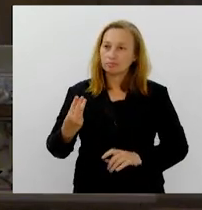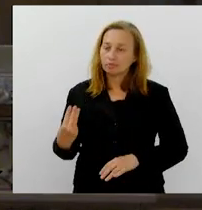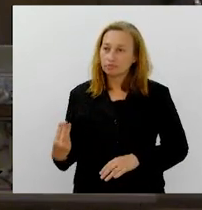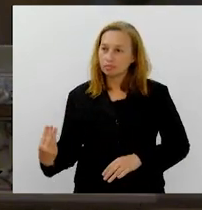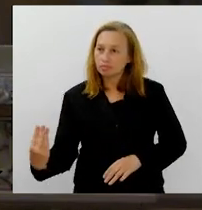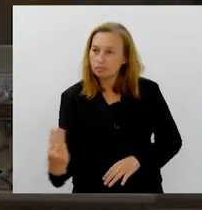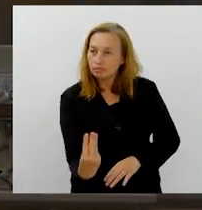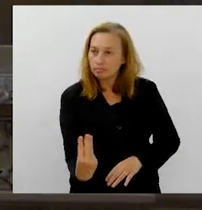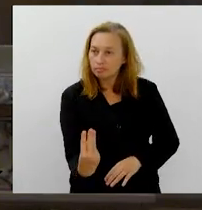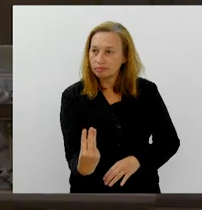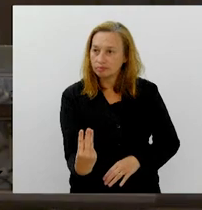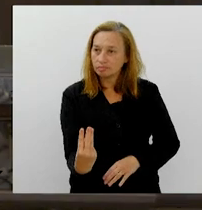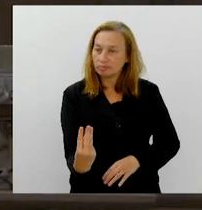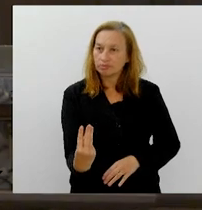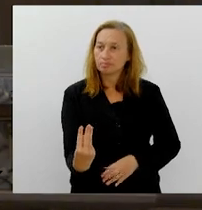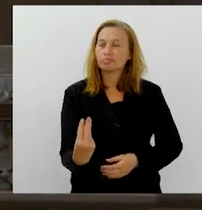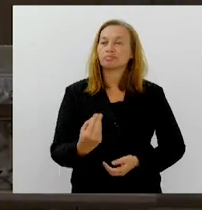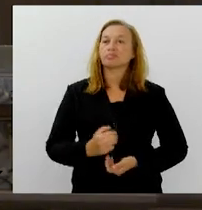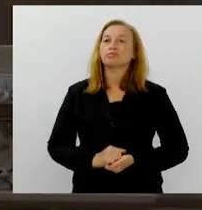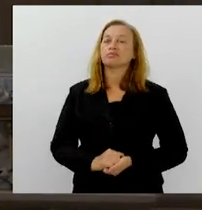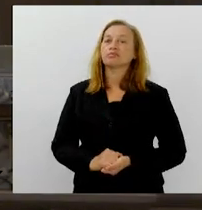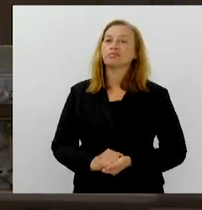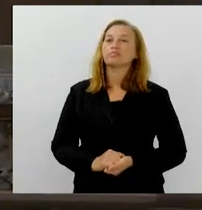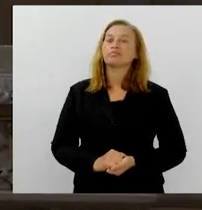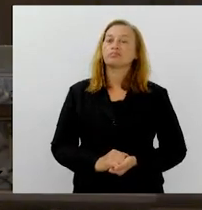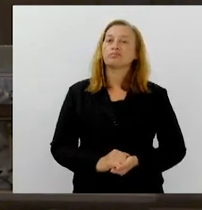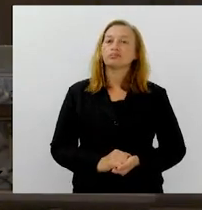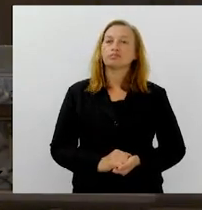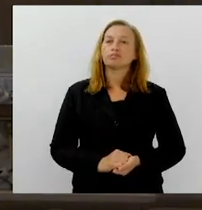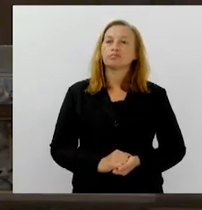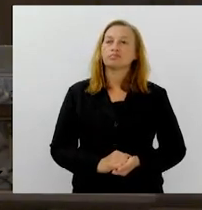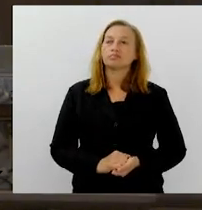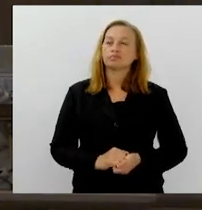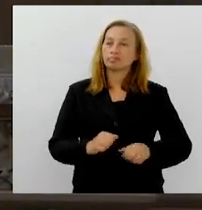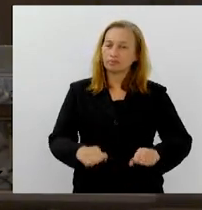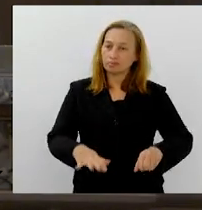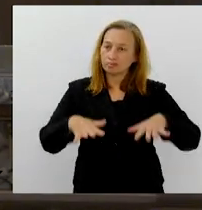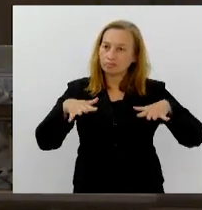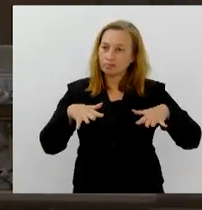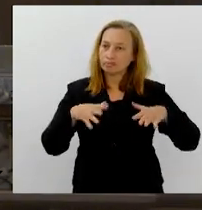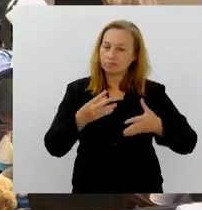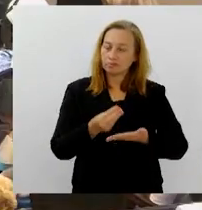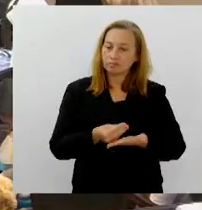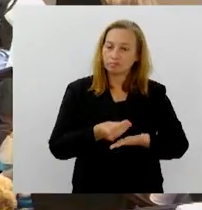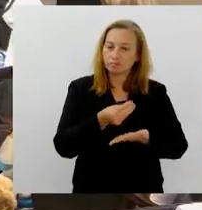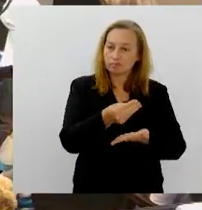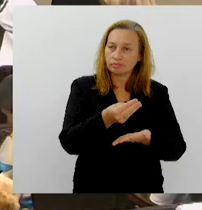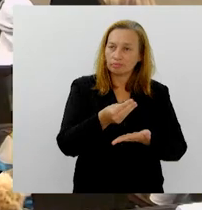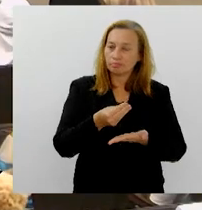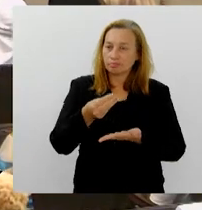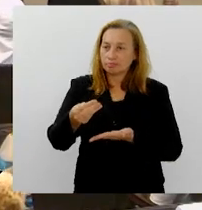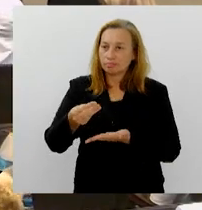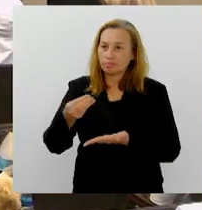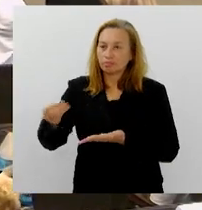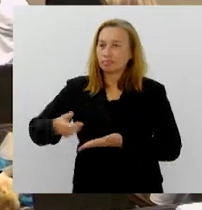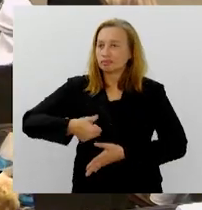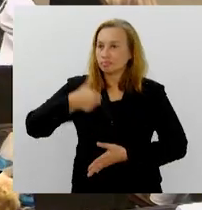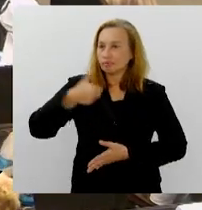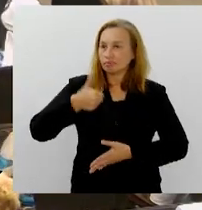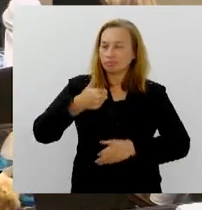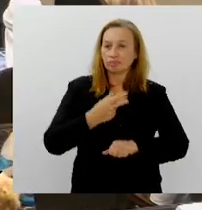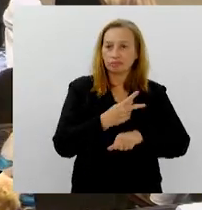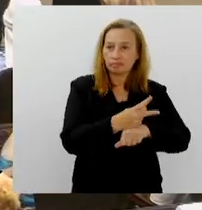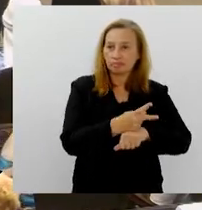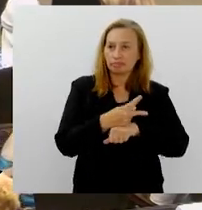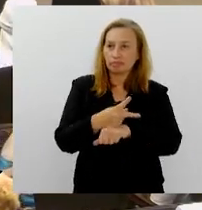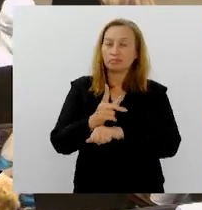parte de baixo do plenário, para fazer a entrega das primeiras honrarias. E aí